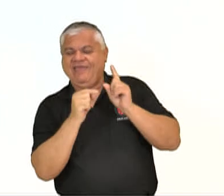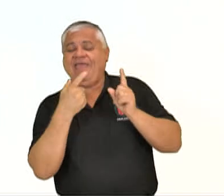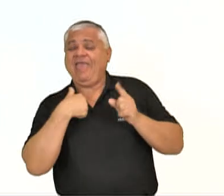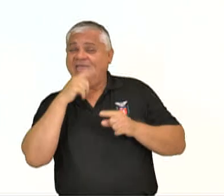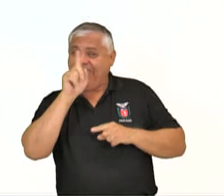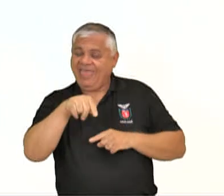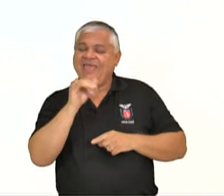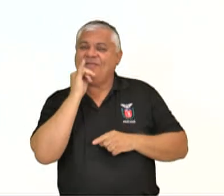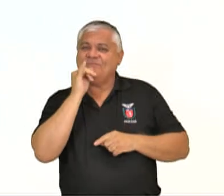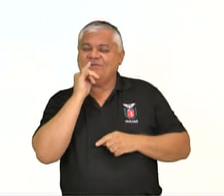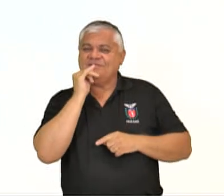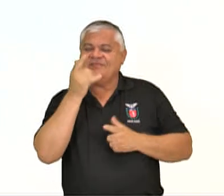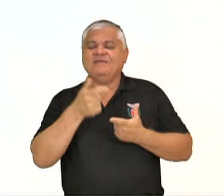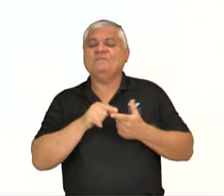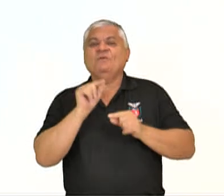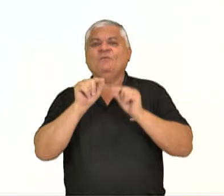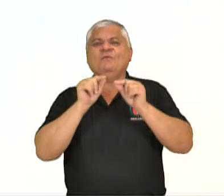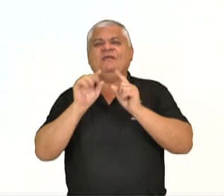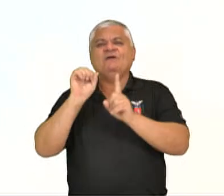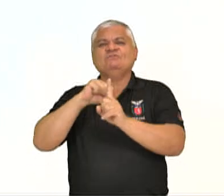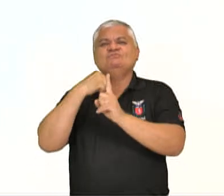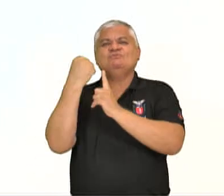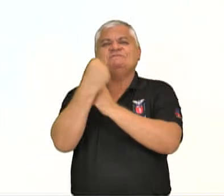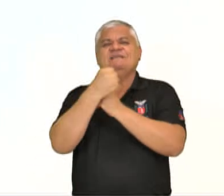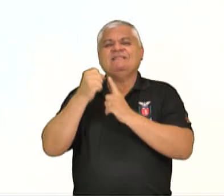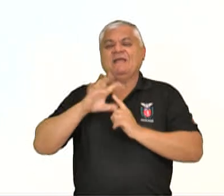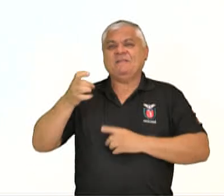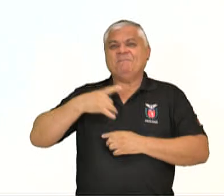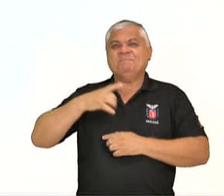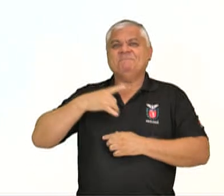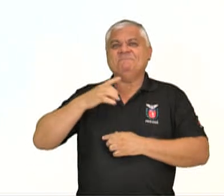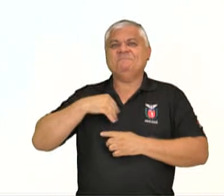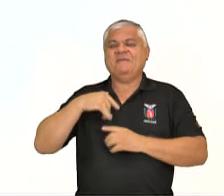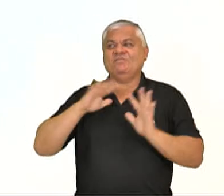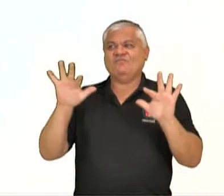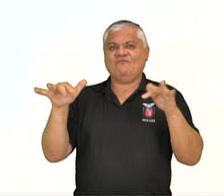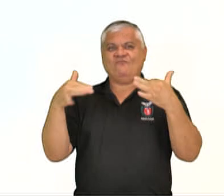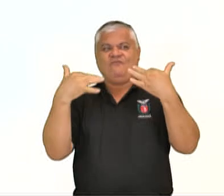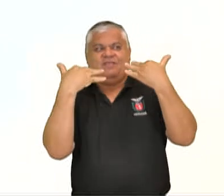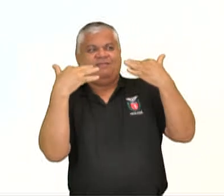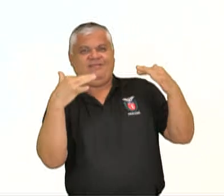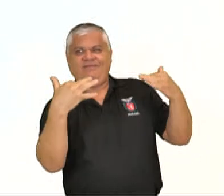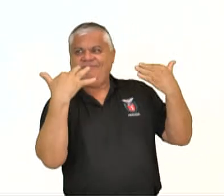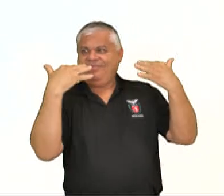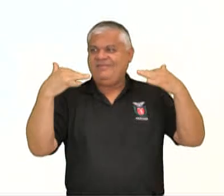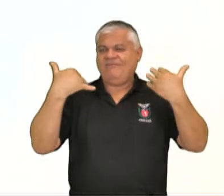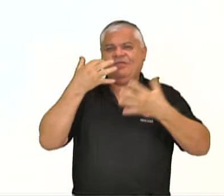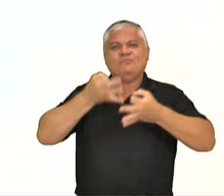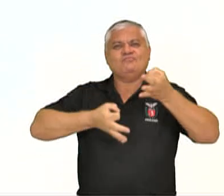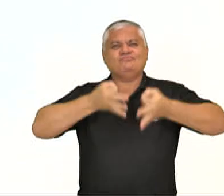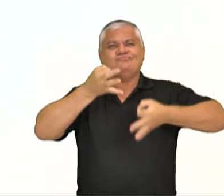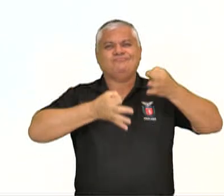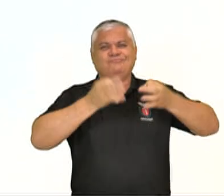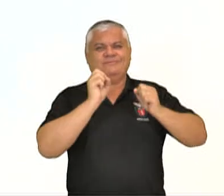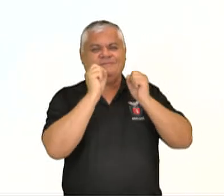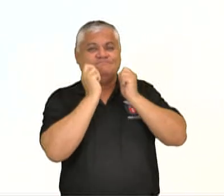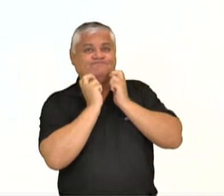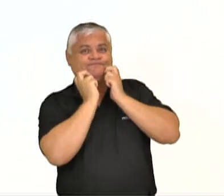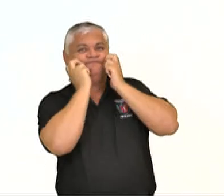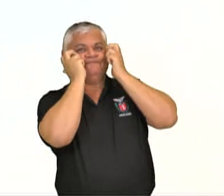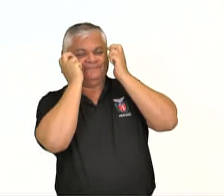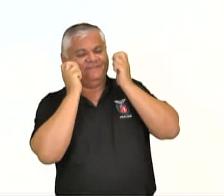originado da ansiedade intensa ou medo de ser julgado pelos outros, tá?